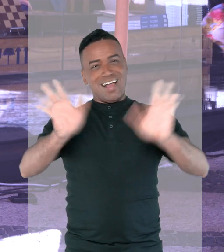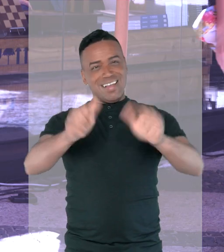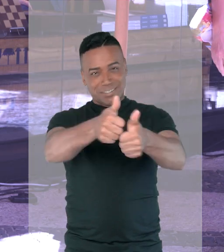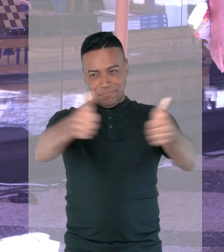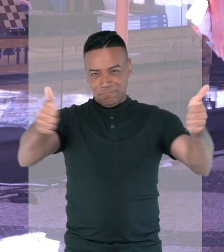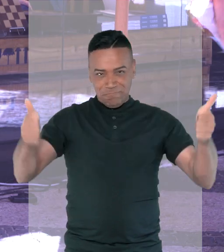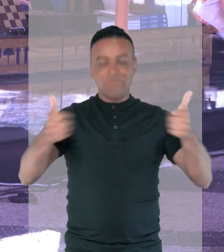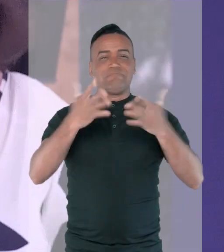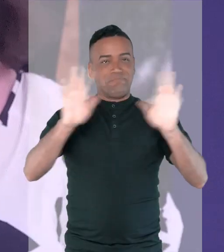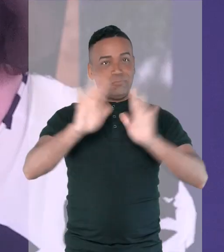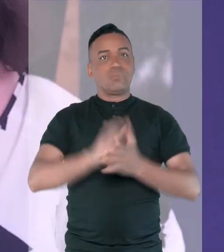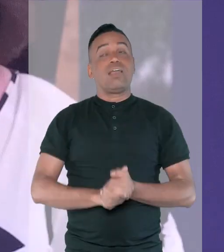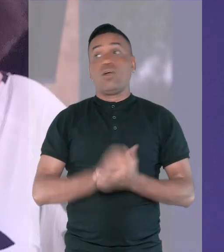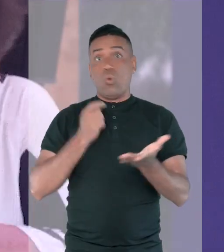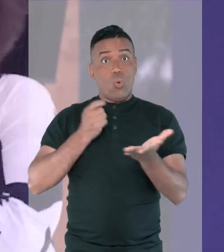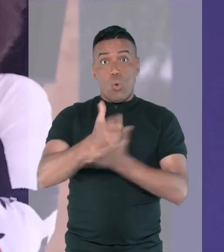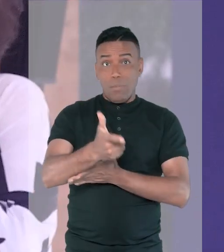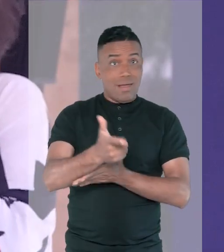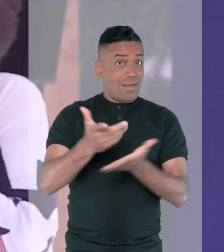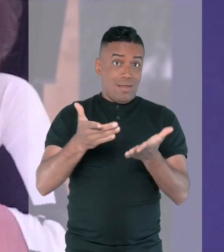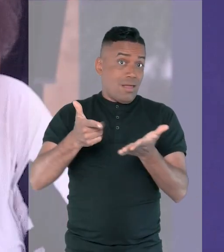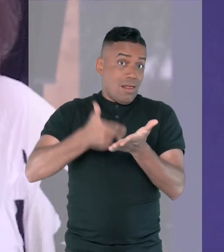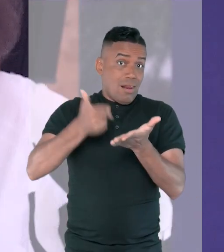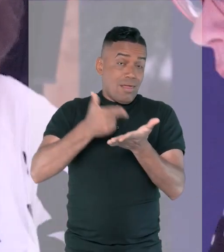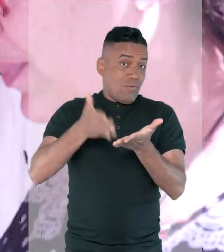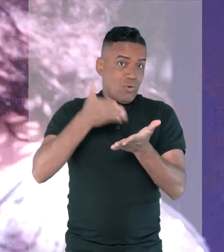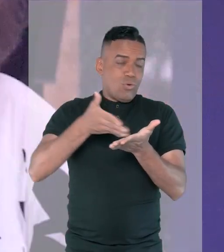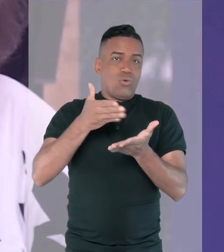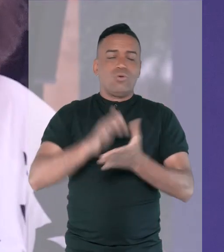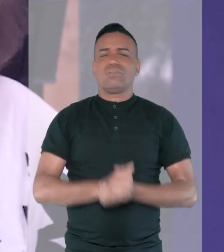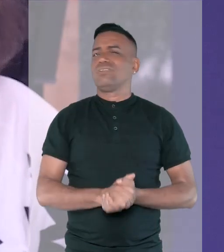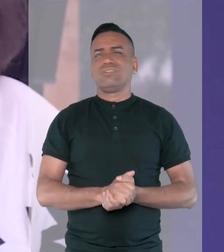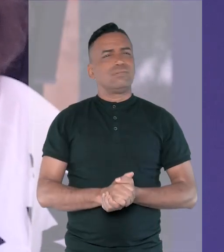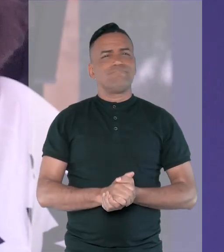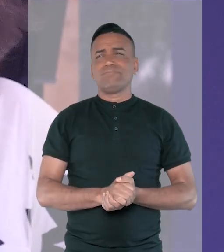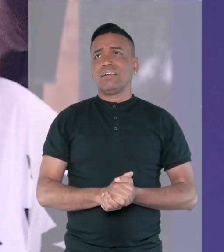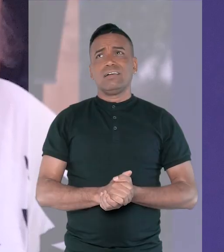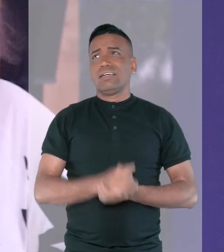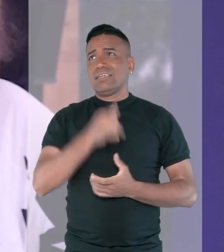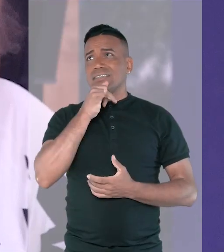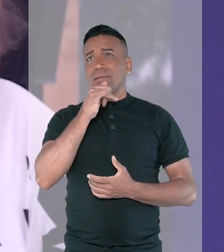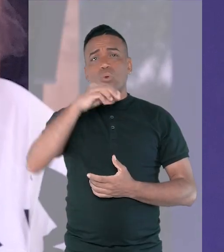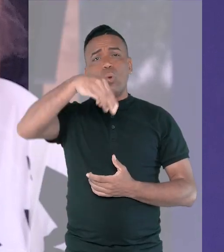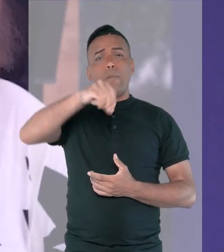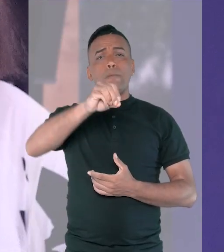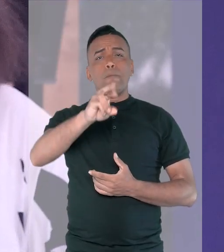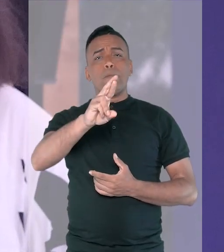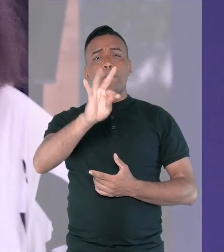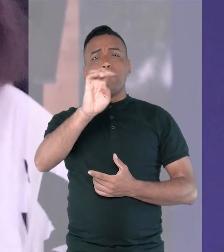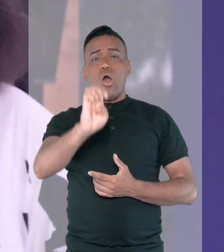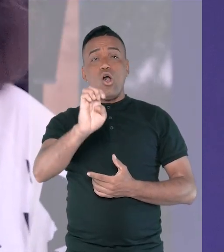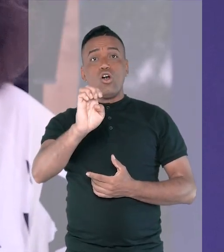Olá para todo mundo. Eu ainda não comprei, só ouvi o livro. Oportuníssima a morte